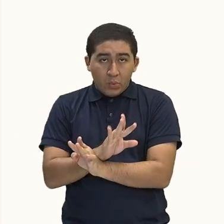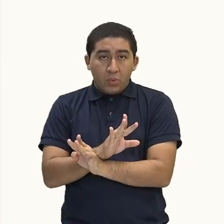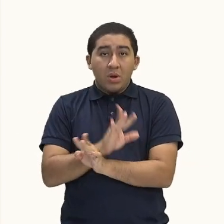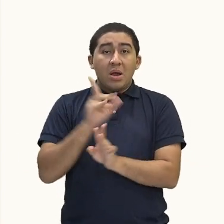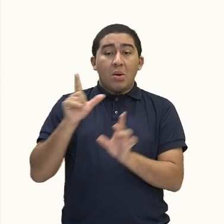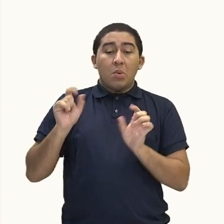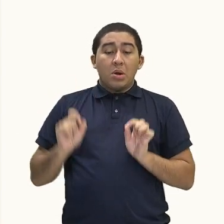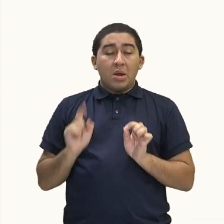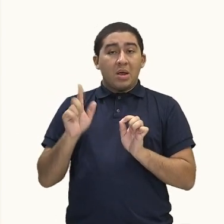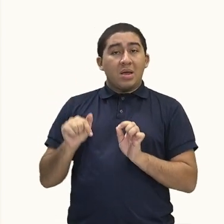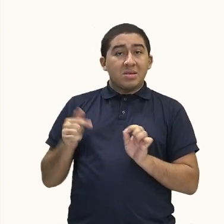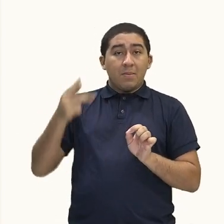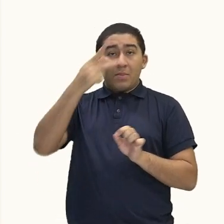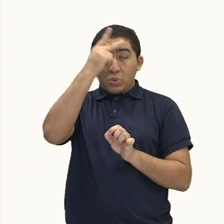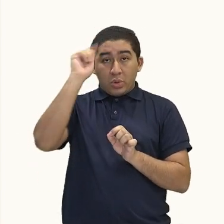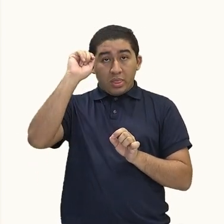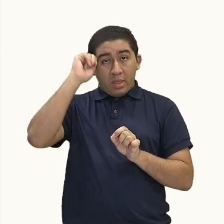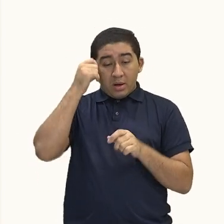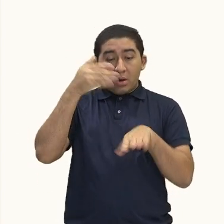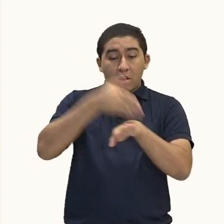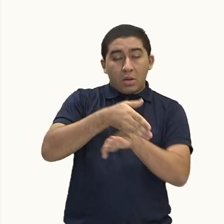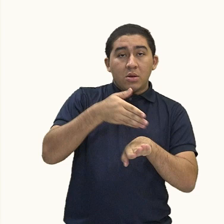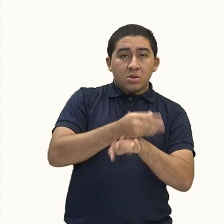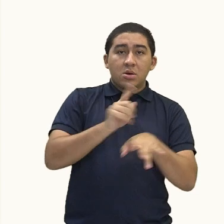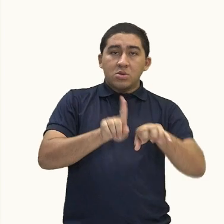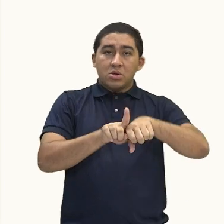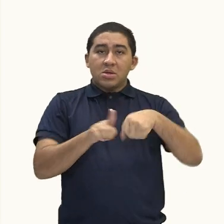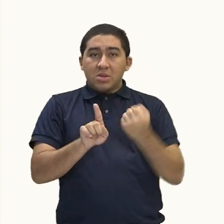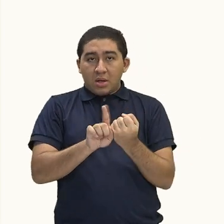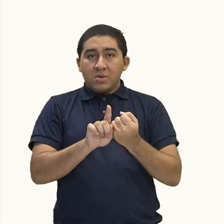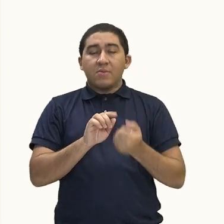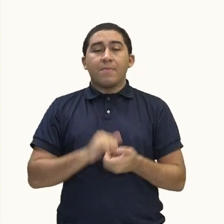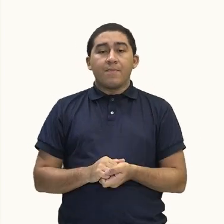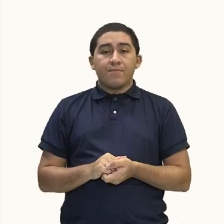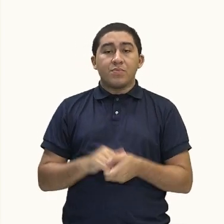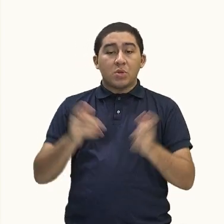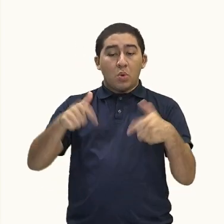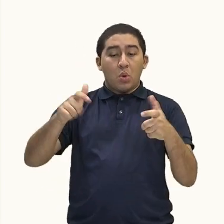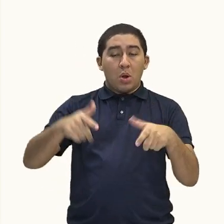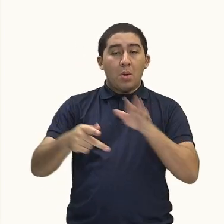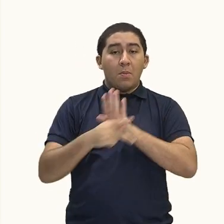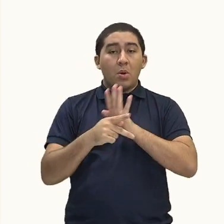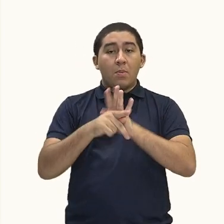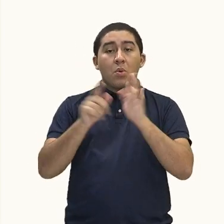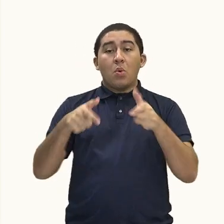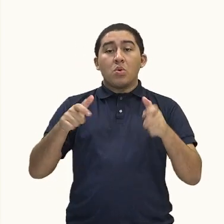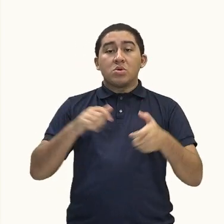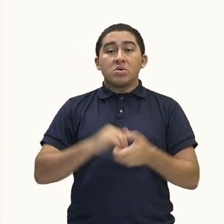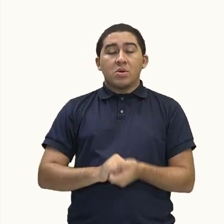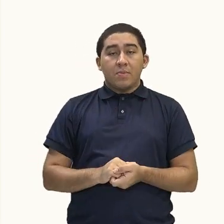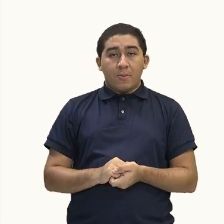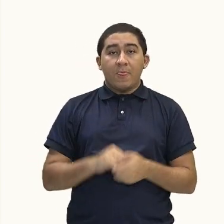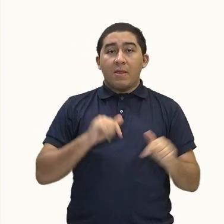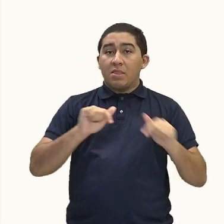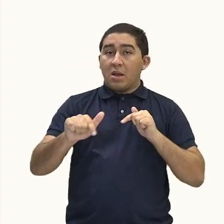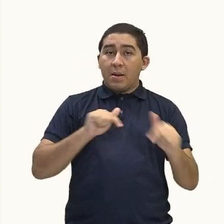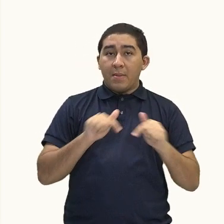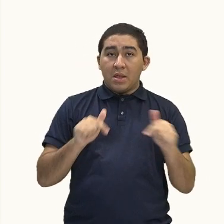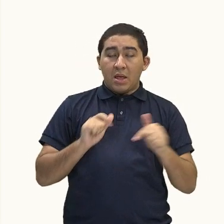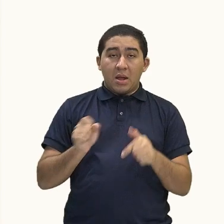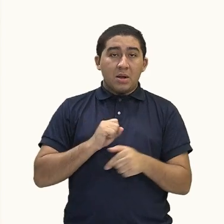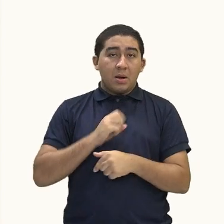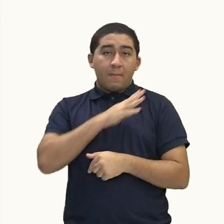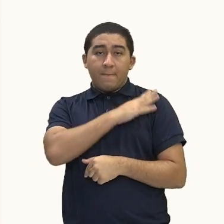negro ex-escravizado na sociedade. E um local de refúgio para esses negros era justamente trabalhar na